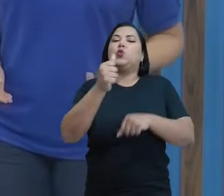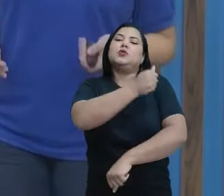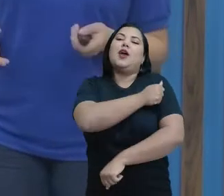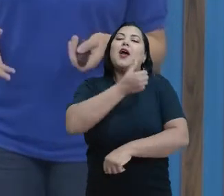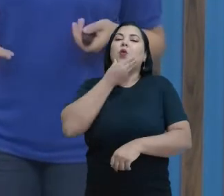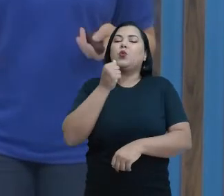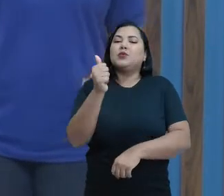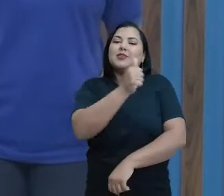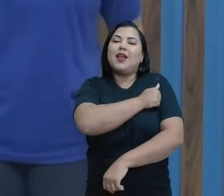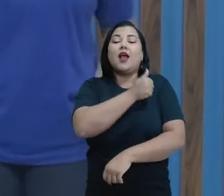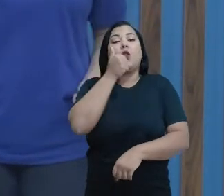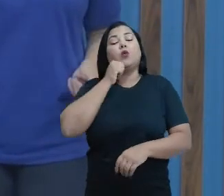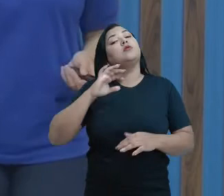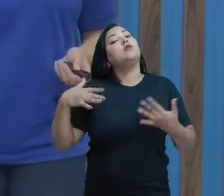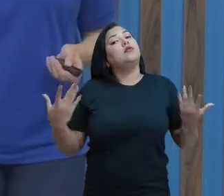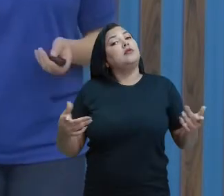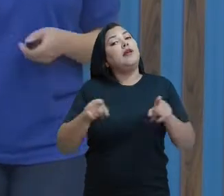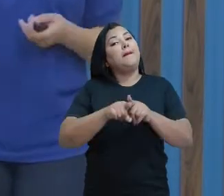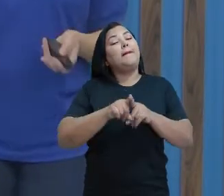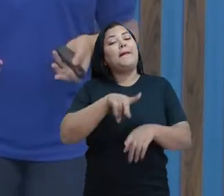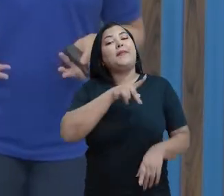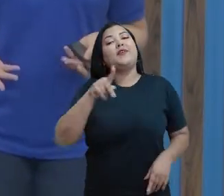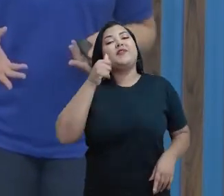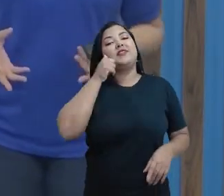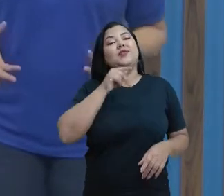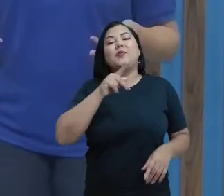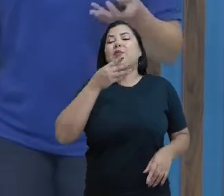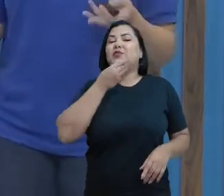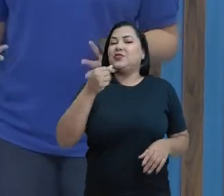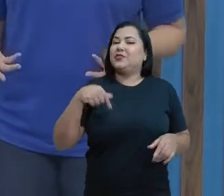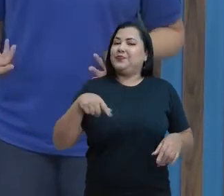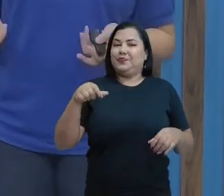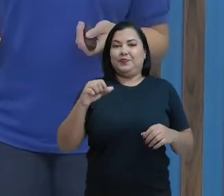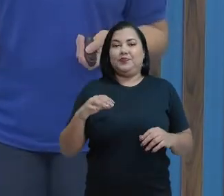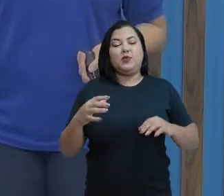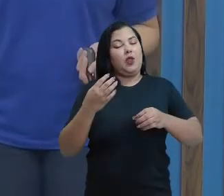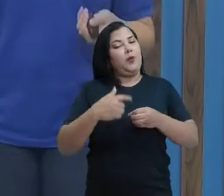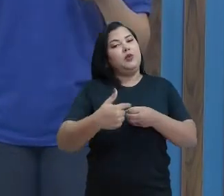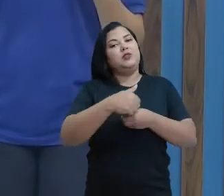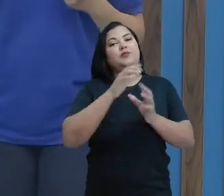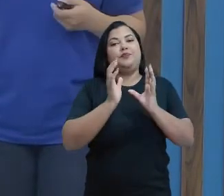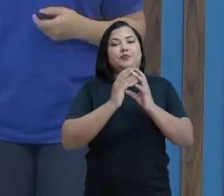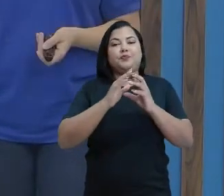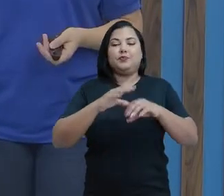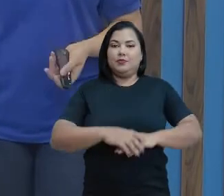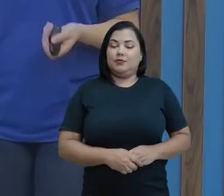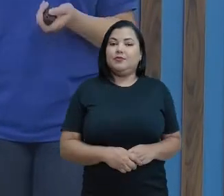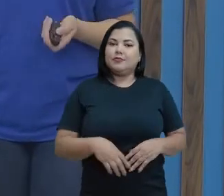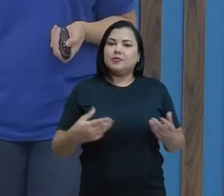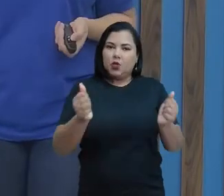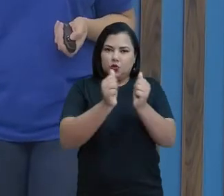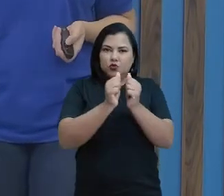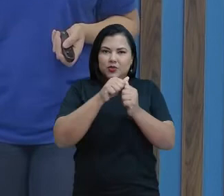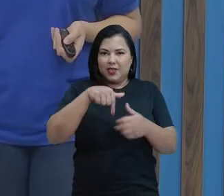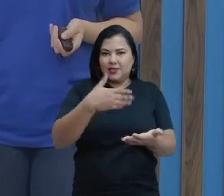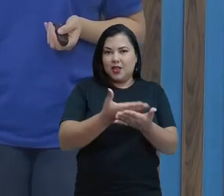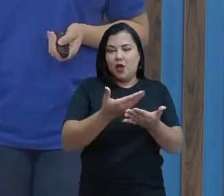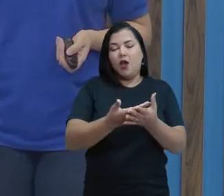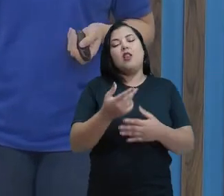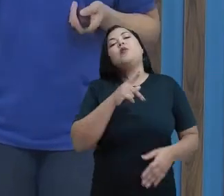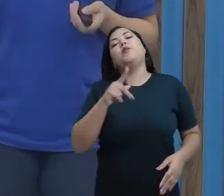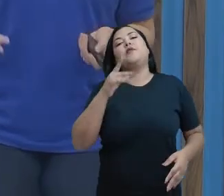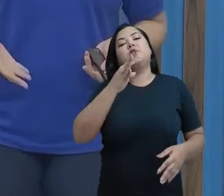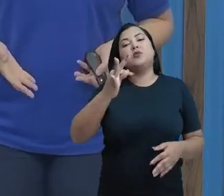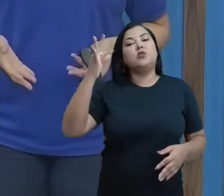professores e professoras da rede, tá bom? Então, né, gente, quem faz essa aula junto comigo aqui é o professor Tiago, né, apareceu aqui o avatar